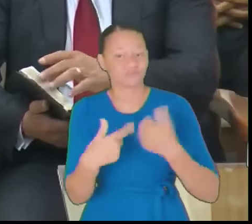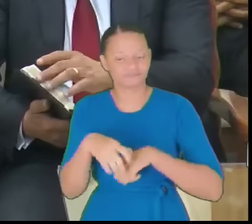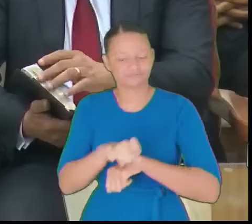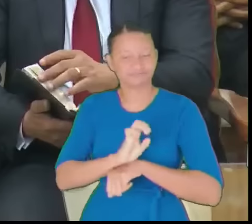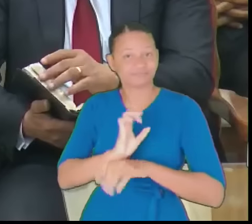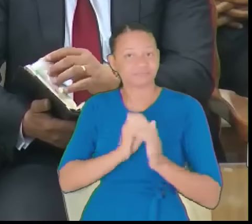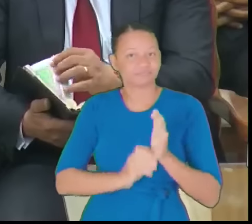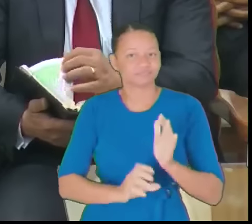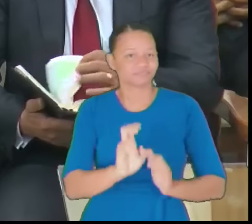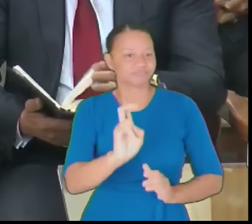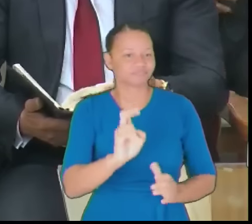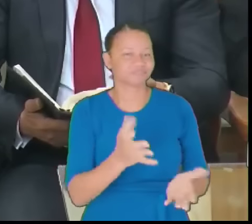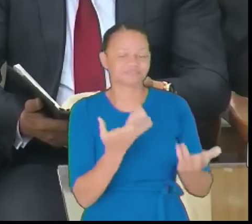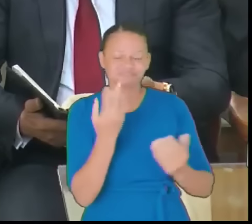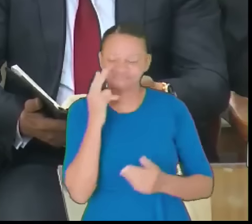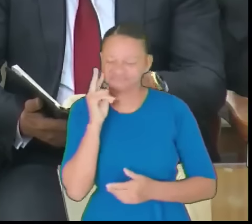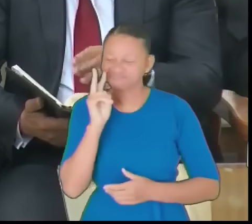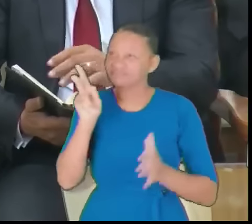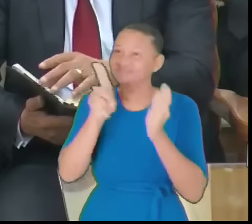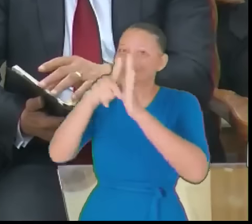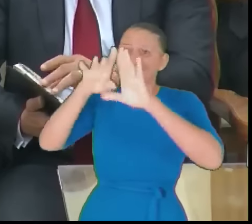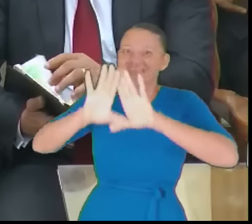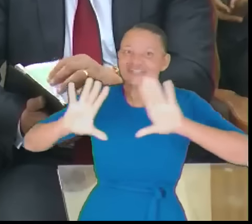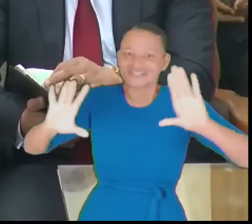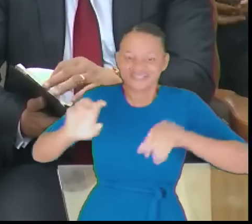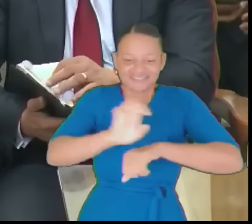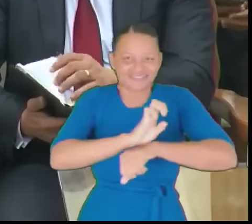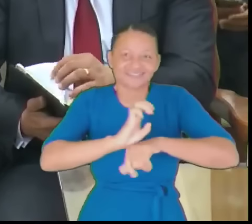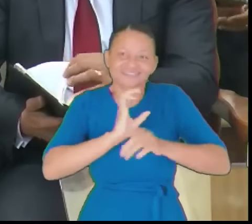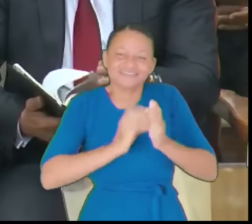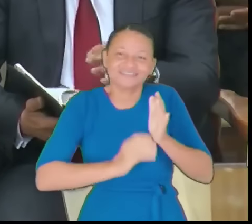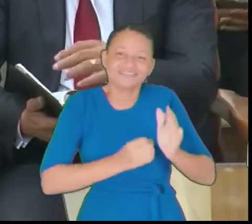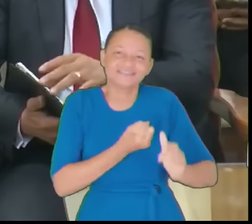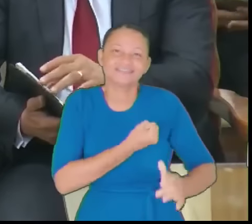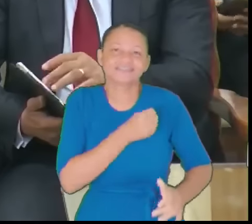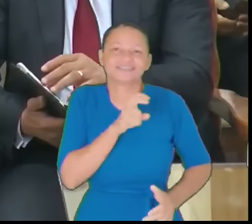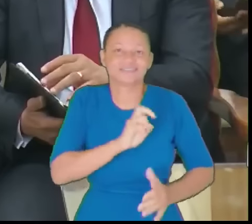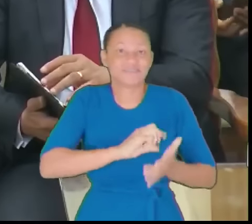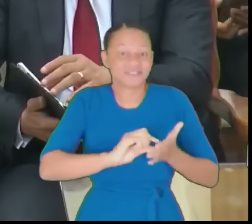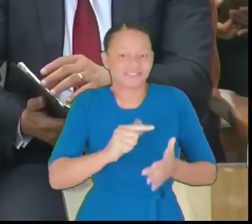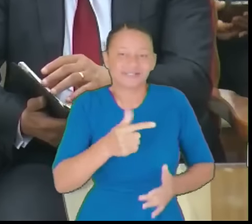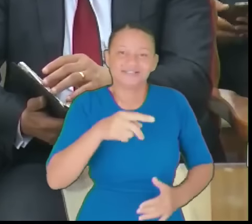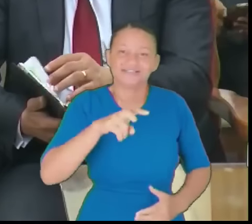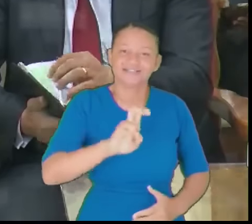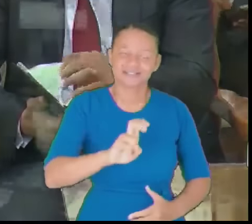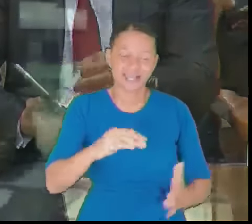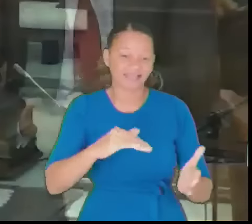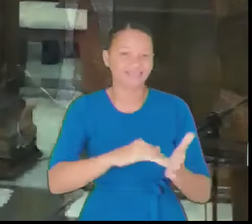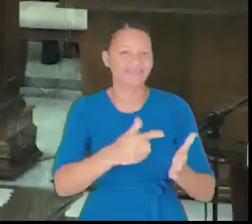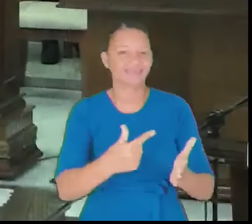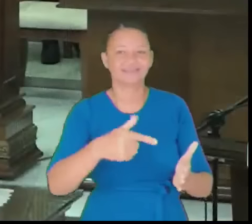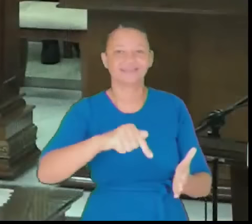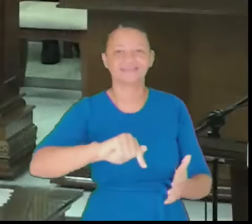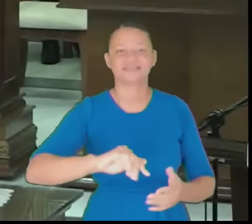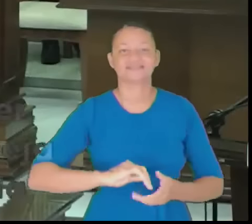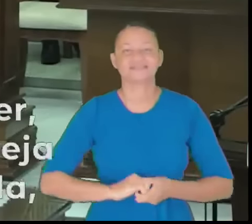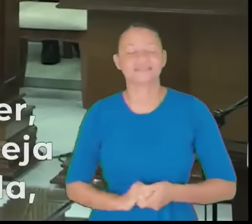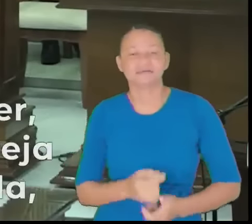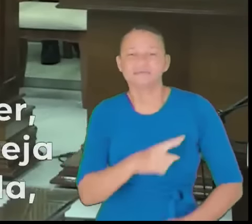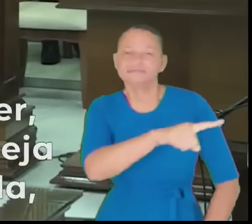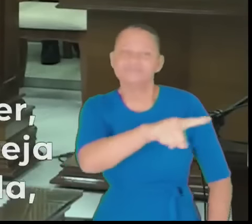capítulo 5. Olha que coisa do céu. Efésios, capítulo 5, versículo 25 a 27.